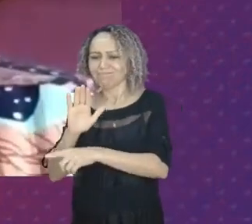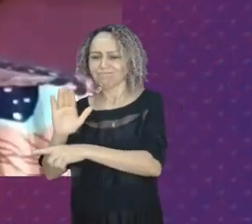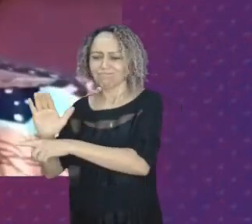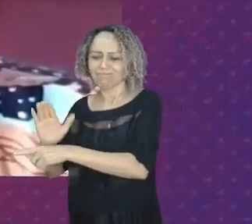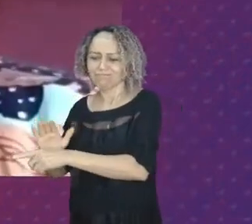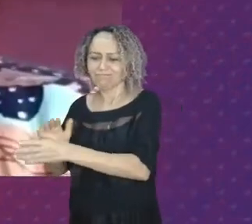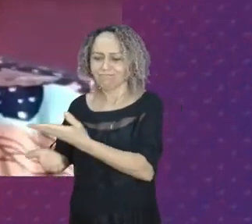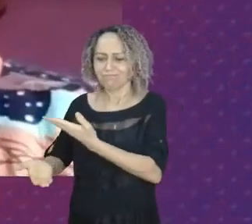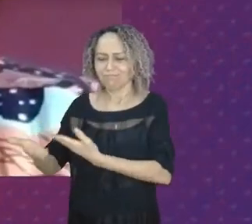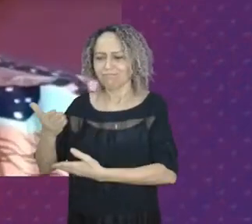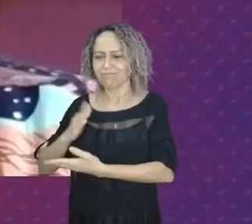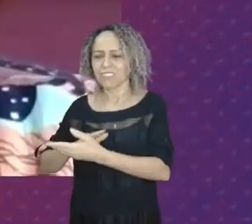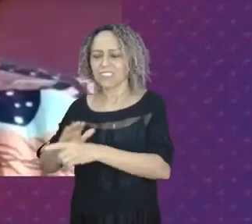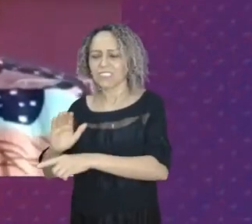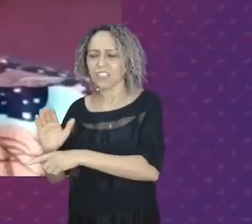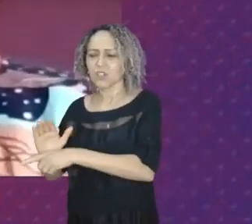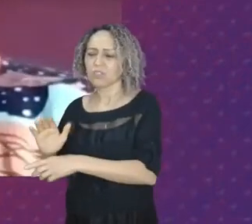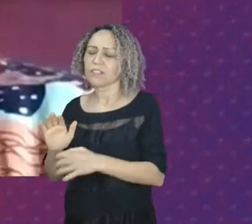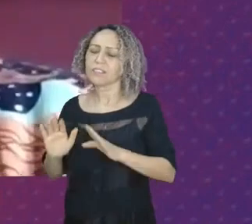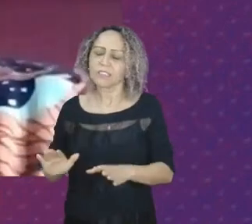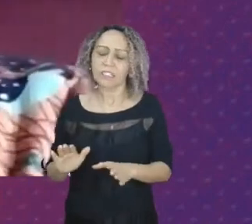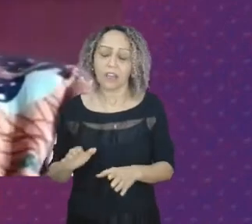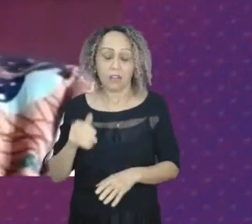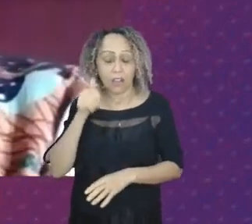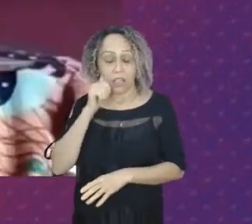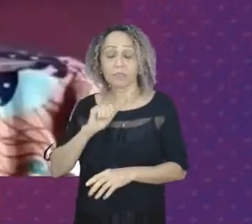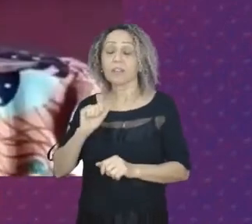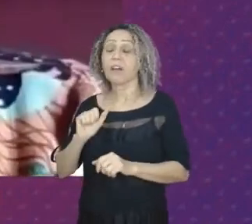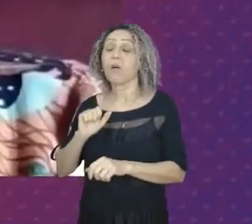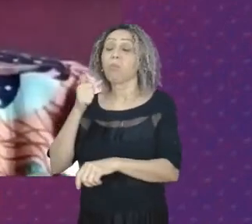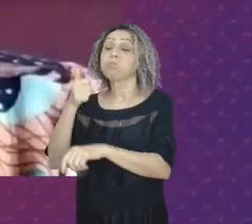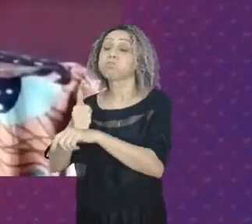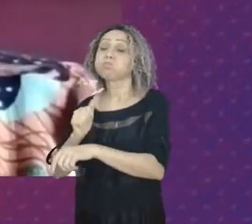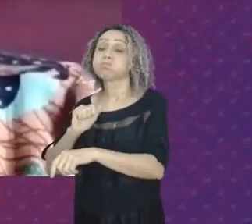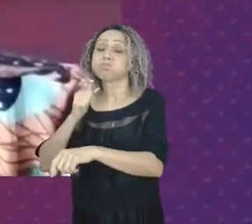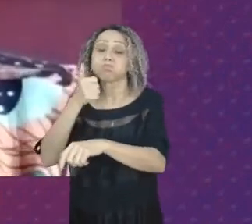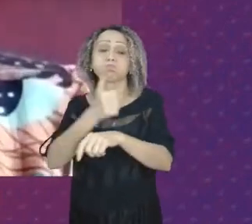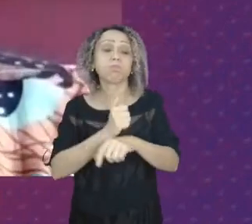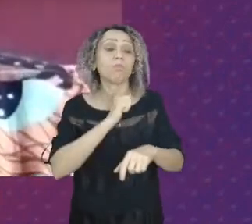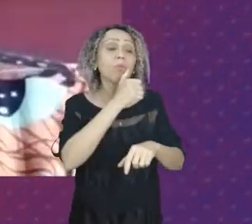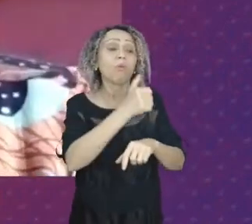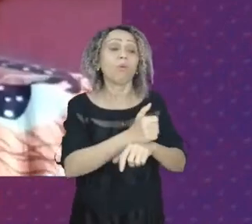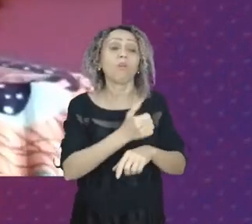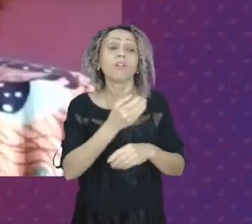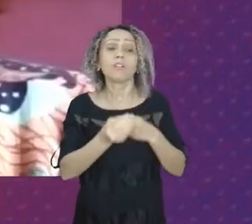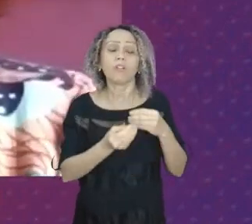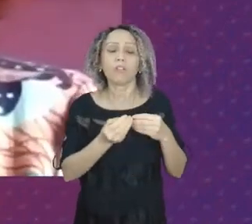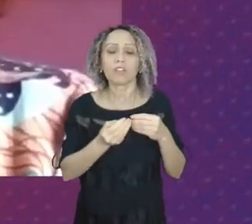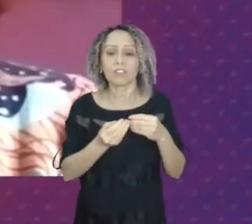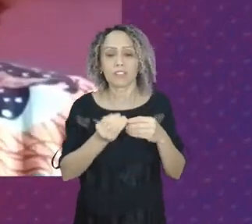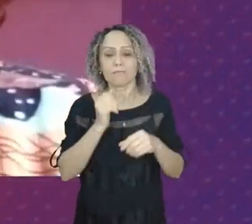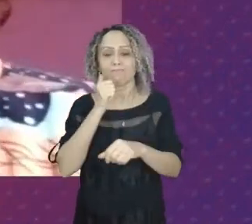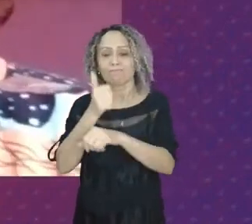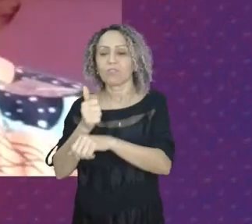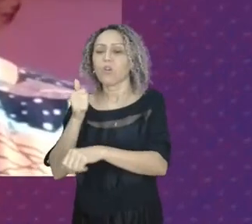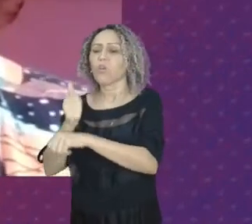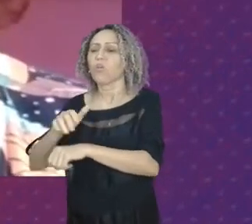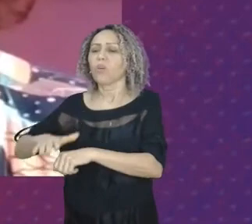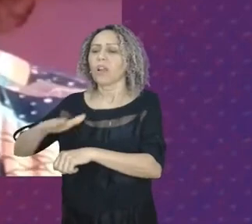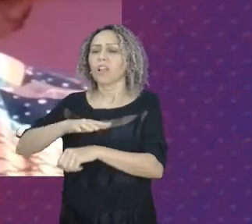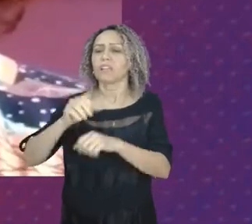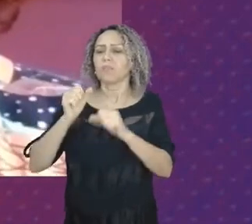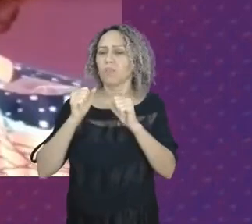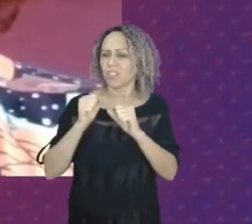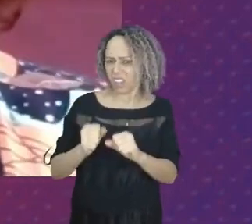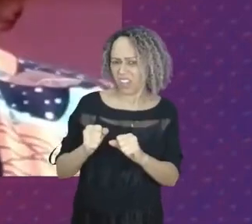estar nos espaços de poder e que vão disputar os espaços de poder e que vão fazer as articulações políticas para que isso vire lei,